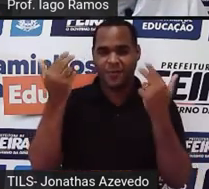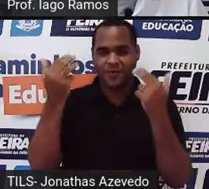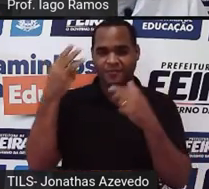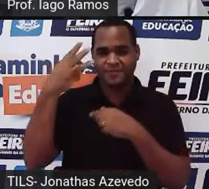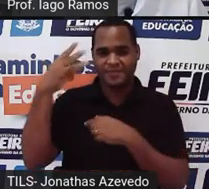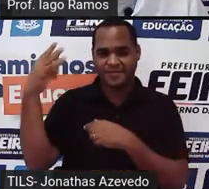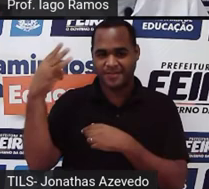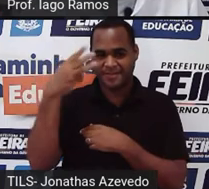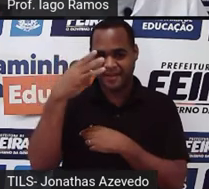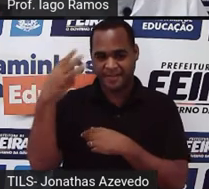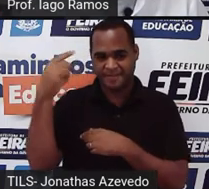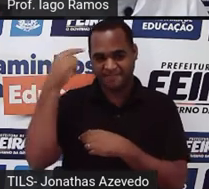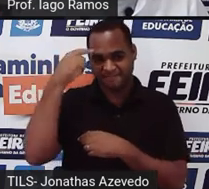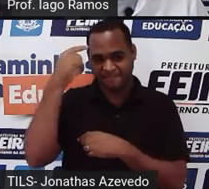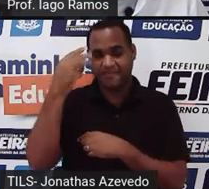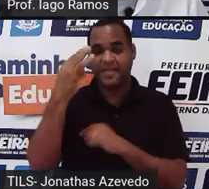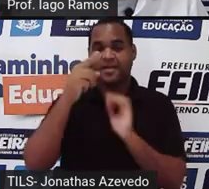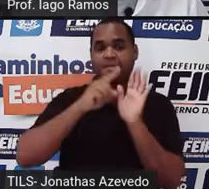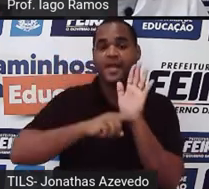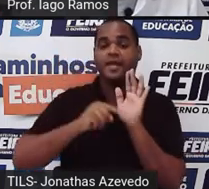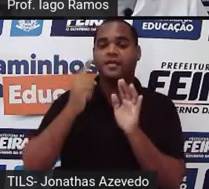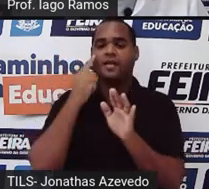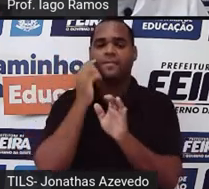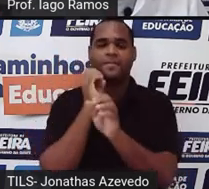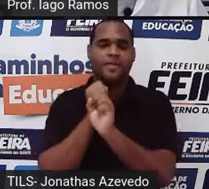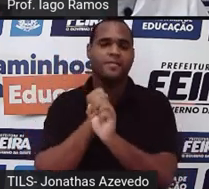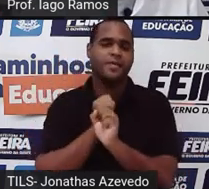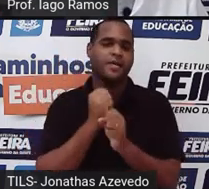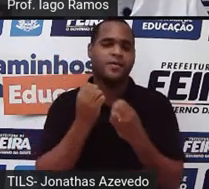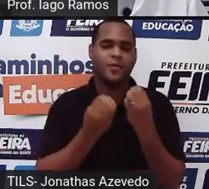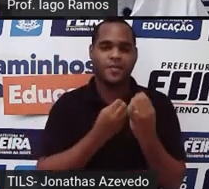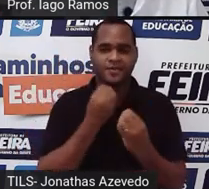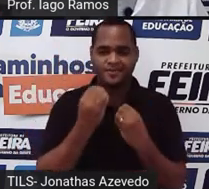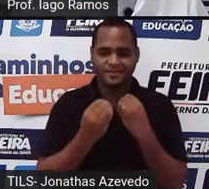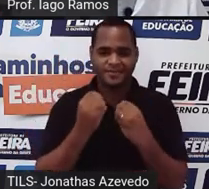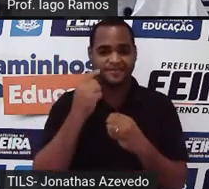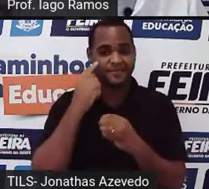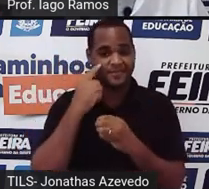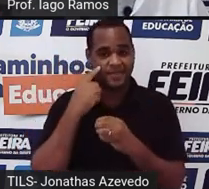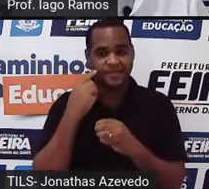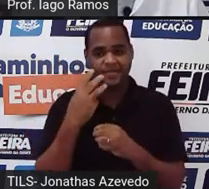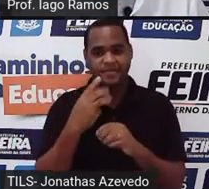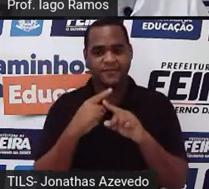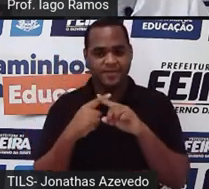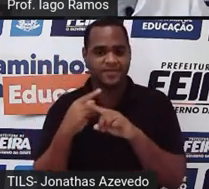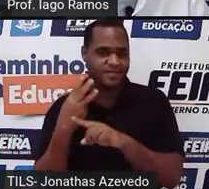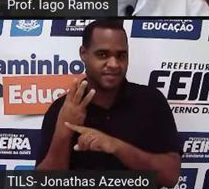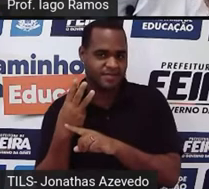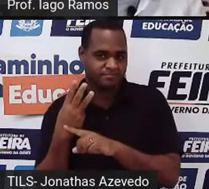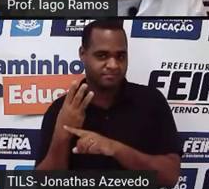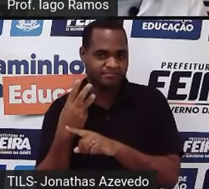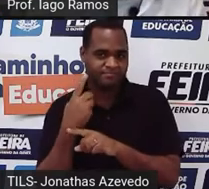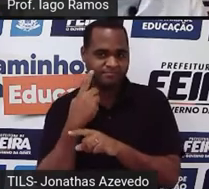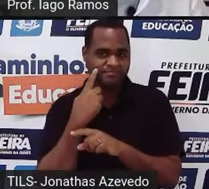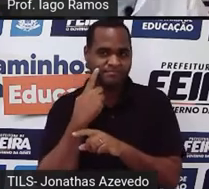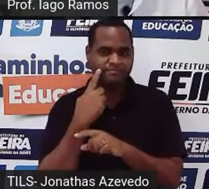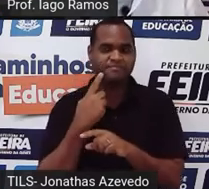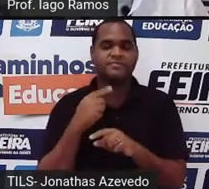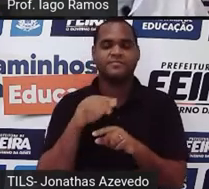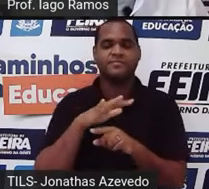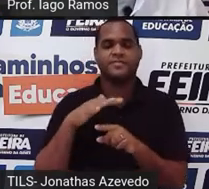é o 3 negativo. Então, para a gente calcular, a gente faz assim, ó, multiplica aquelas bases, tá bom? Os números que estão